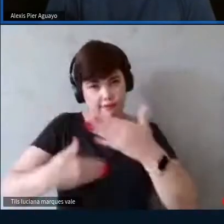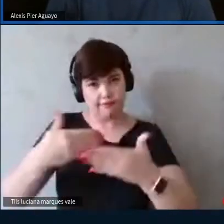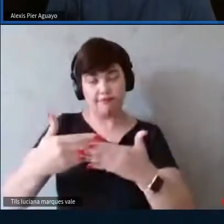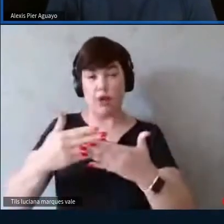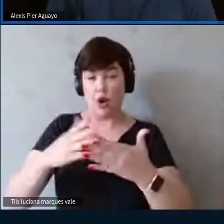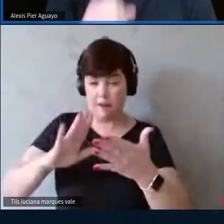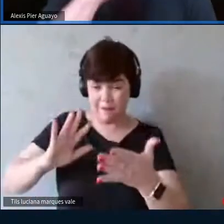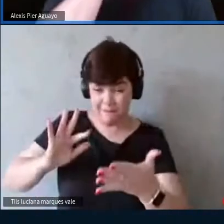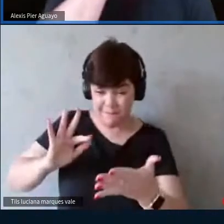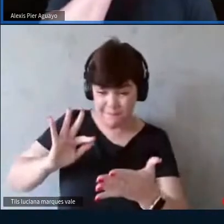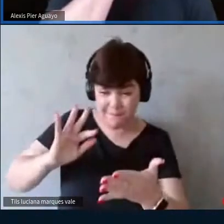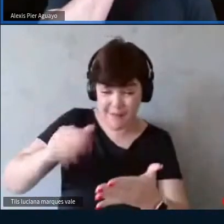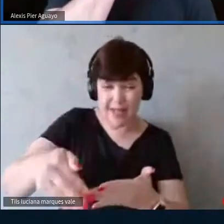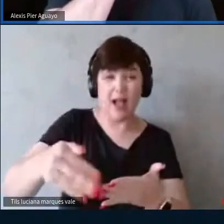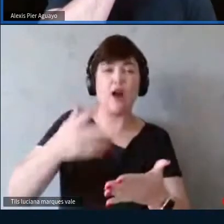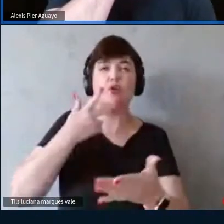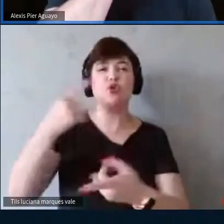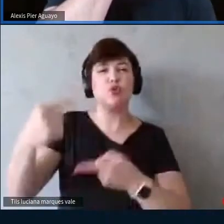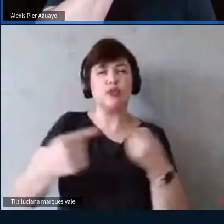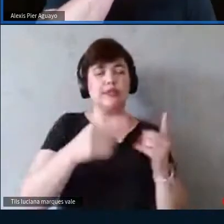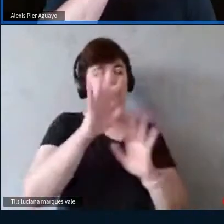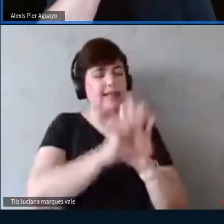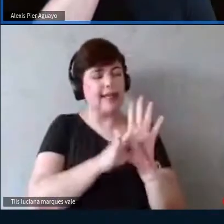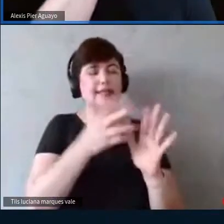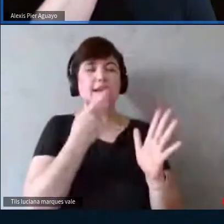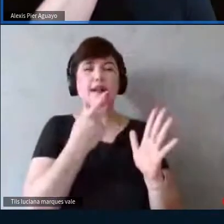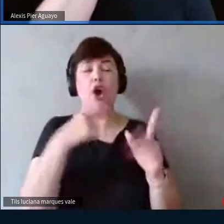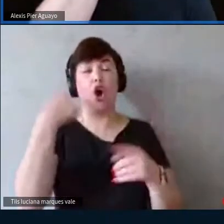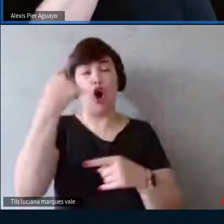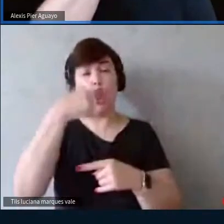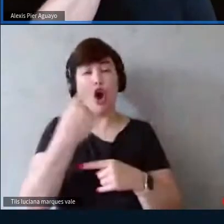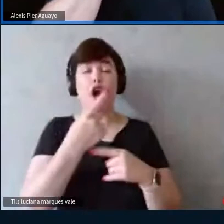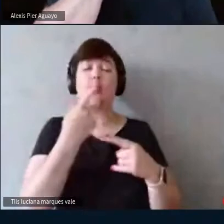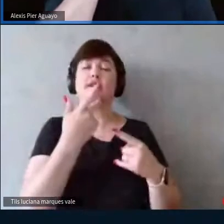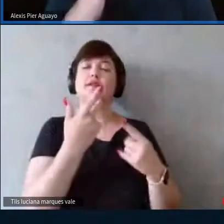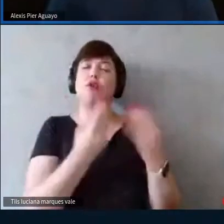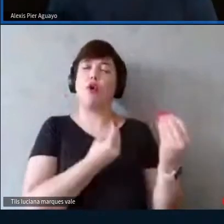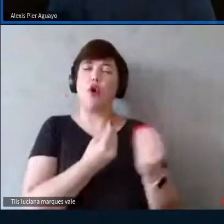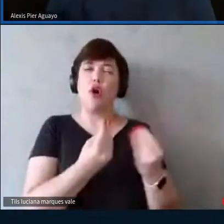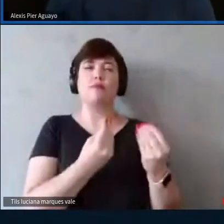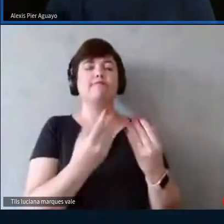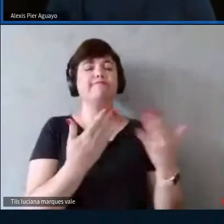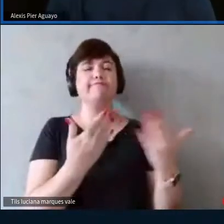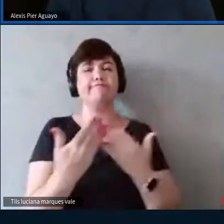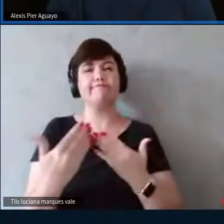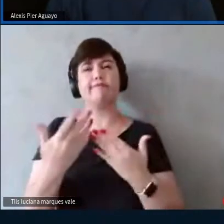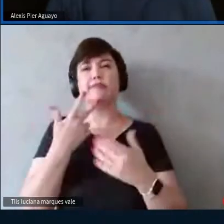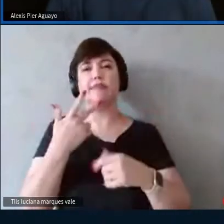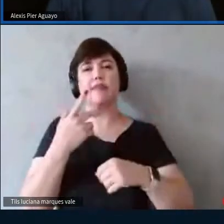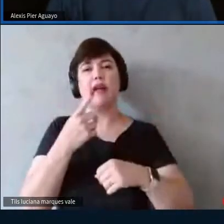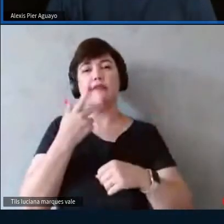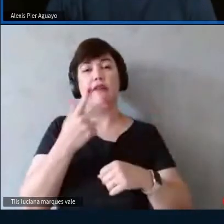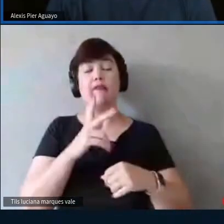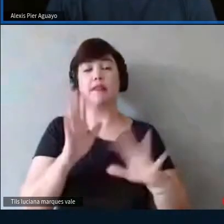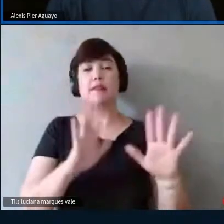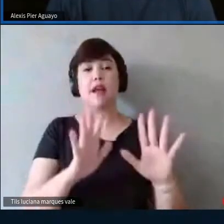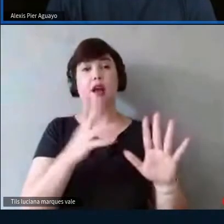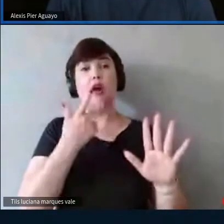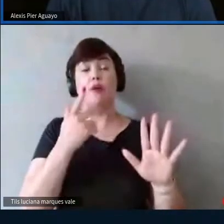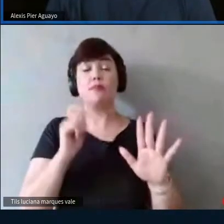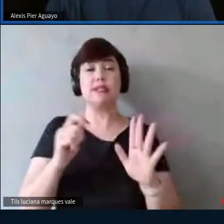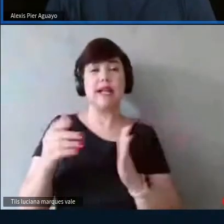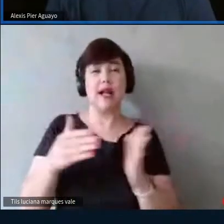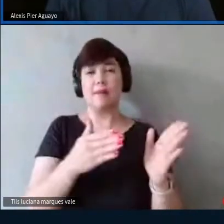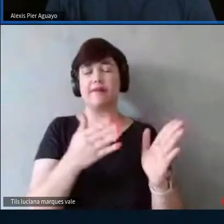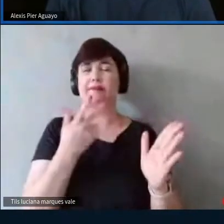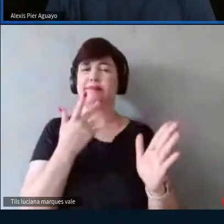final, nas discussões com os textos, ela passava horas comigo, enquanto eu virava e falava assim, não, a gente tem que ir por esse